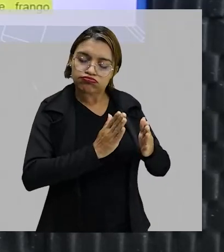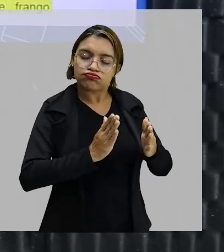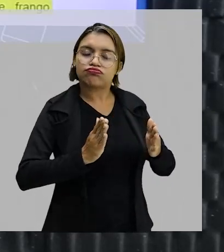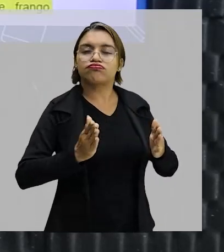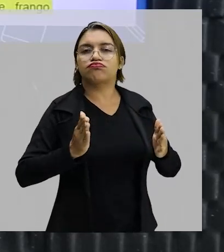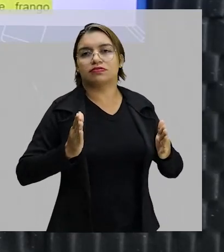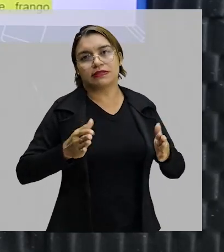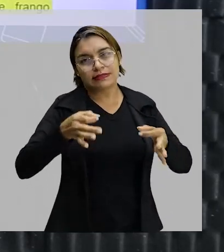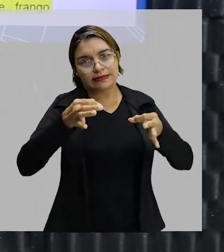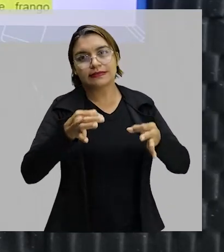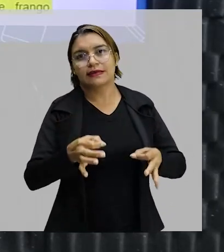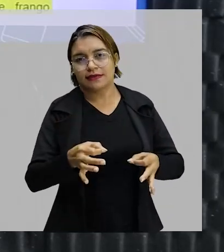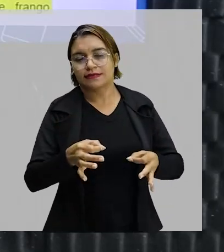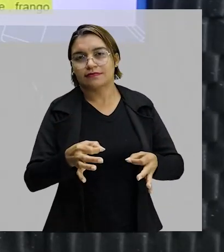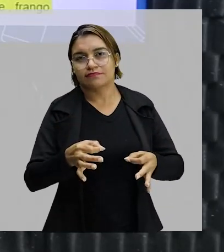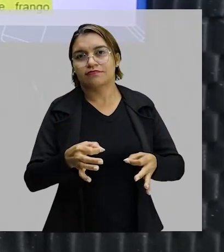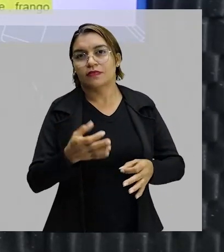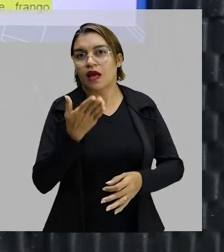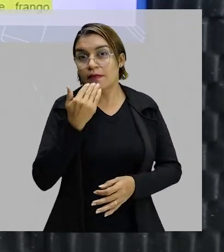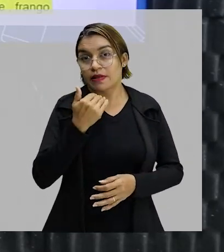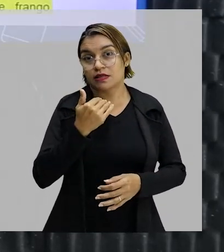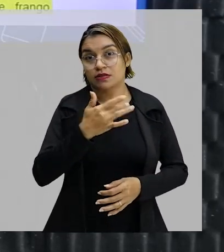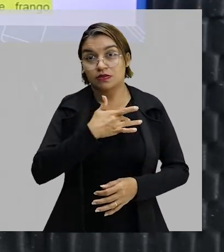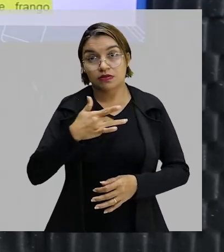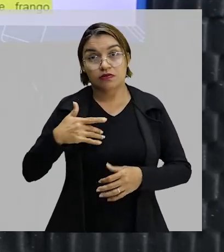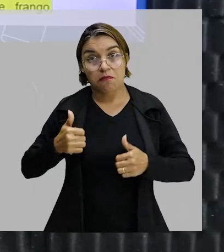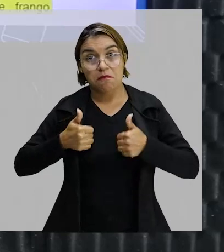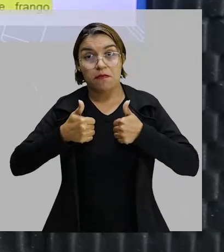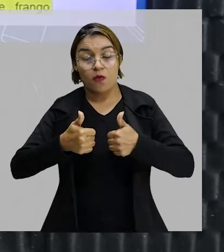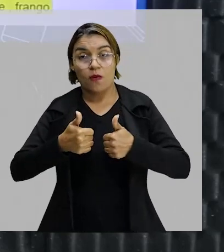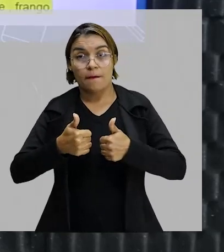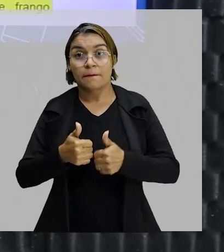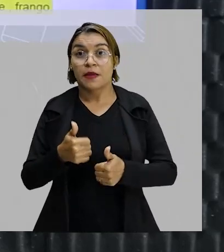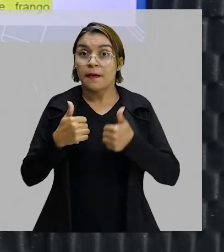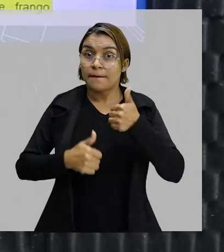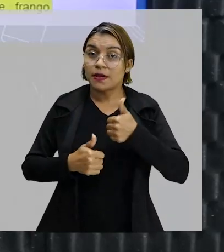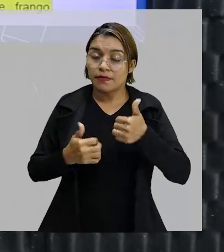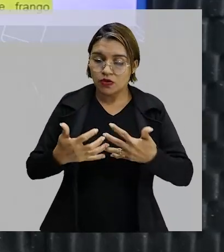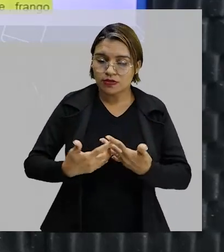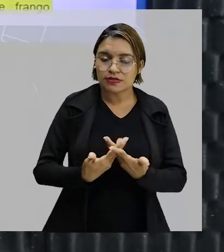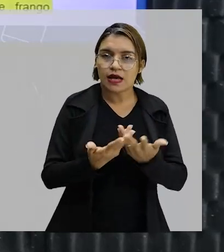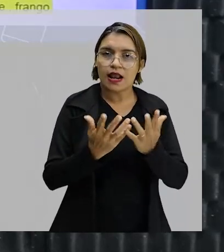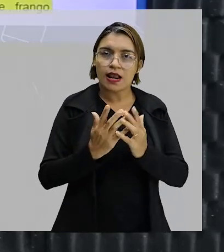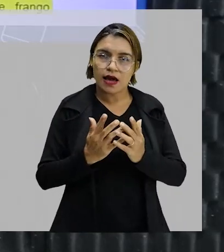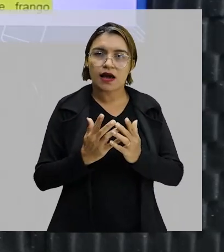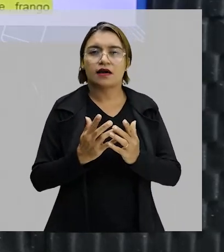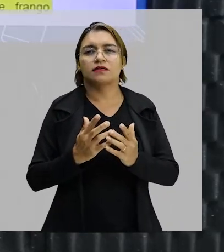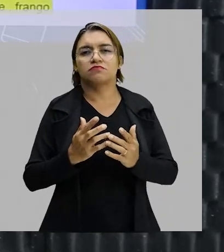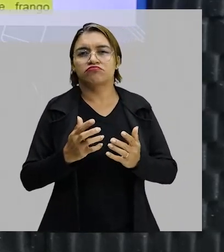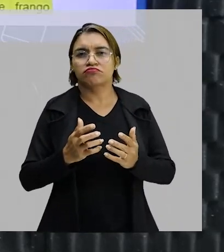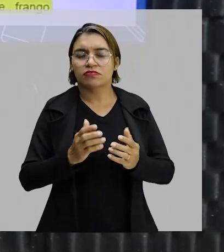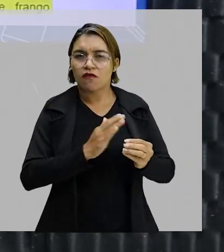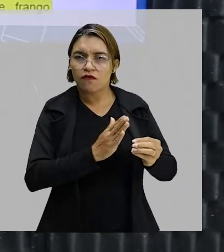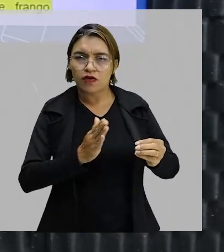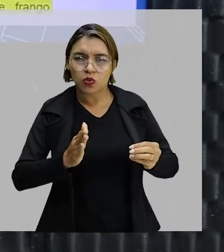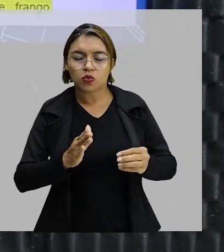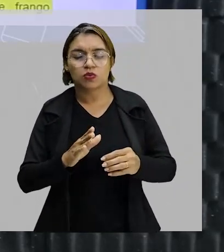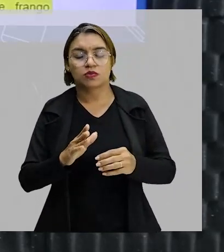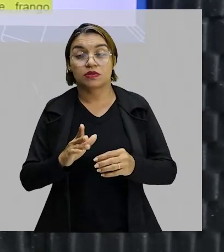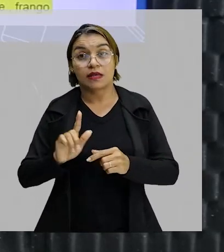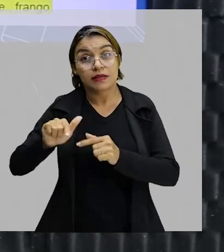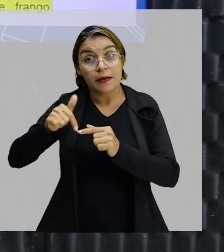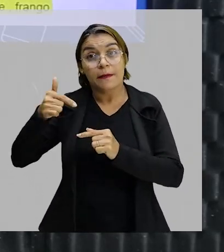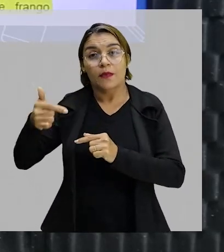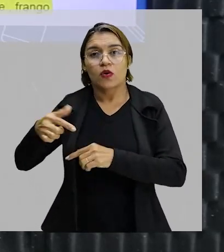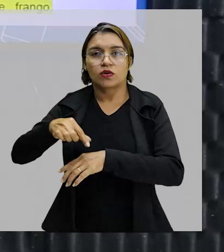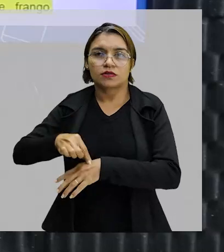essa sequência de uma boa alimentação. Primeiro comendo as saladas, verduras, vegetais e depois